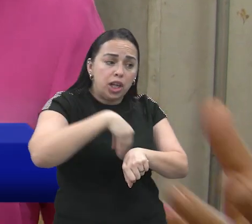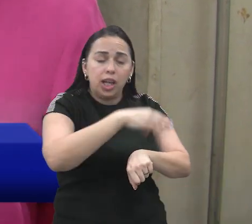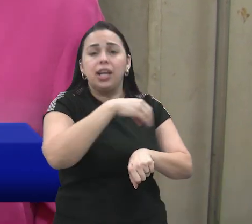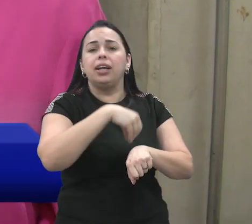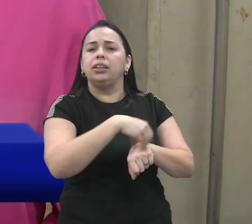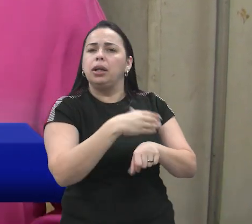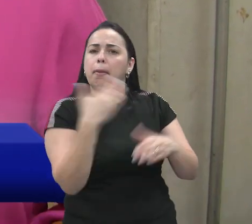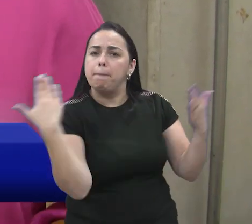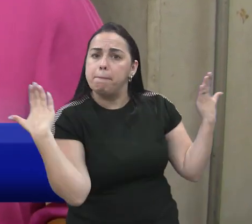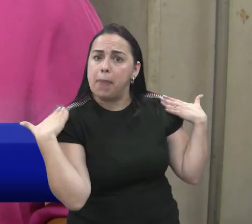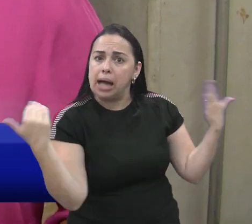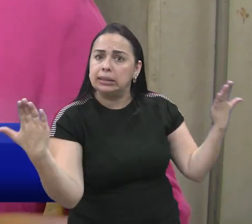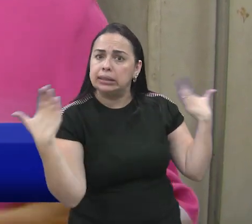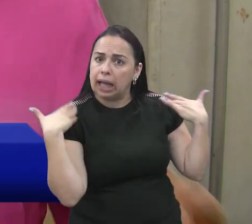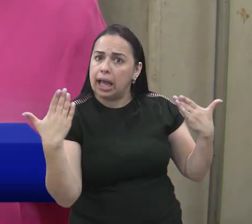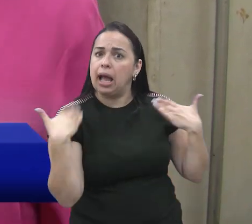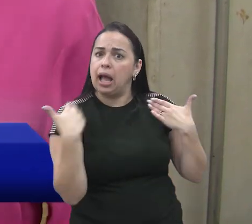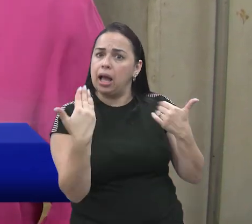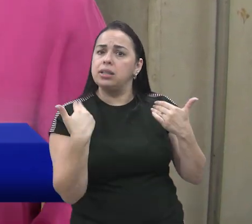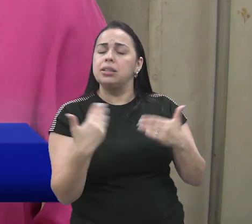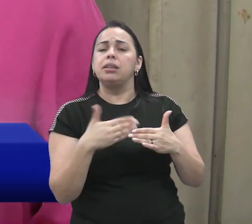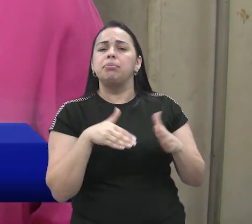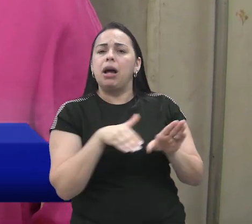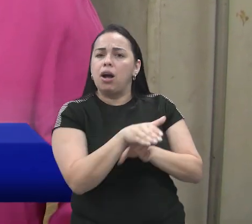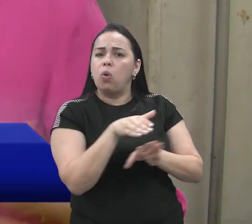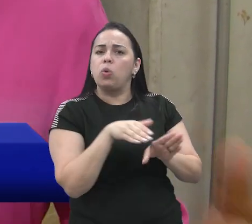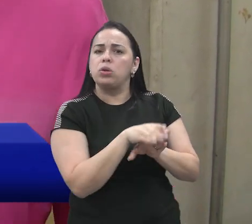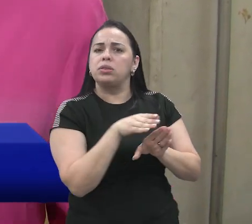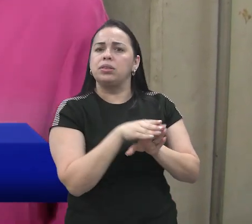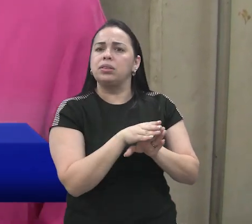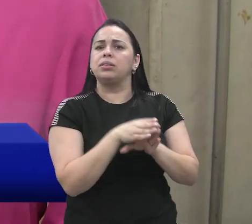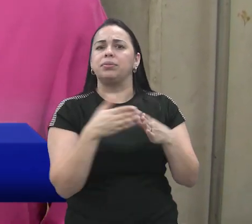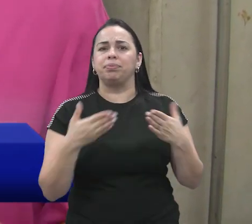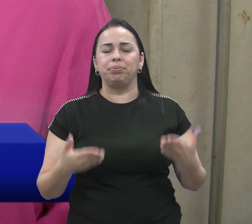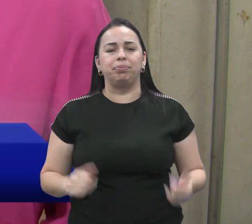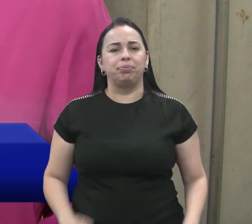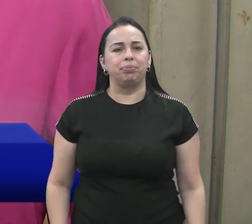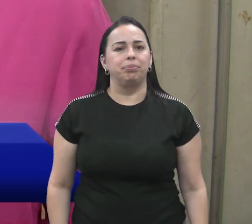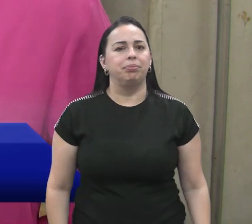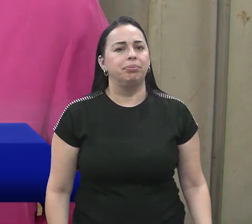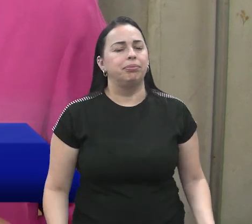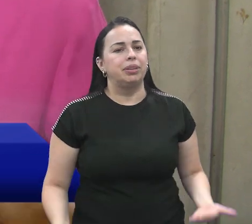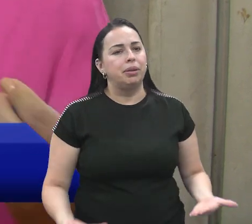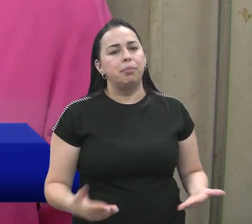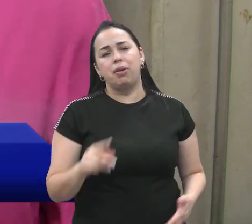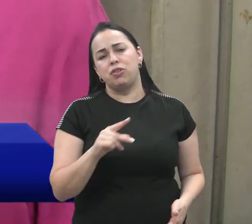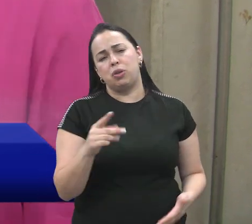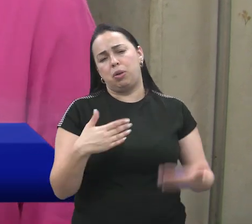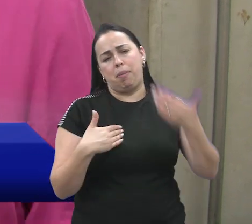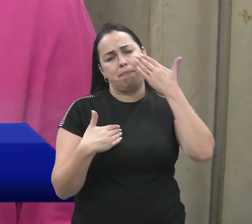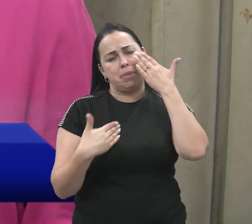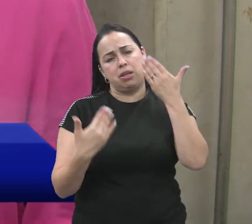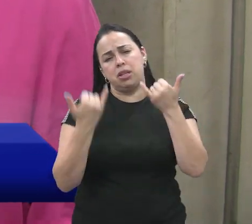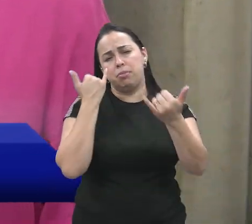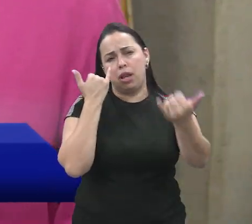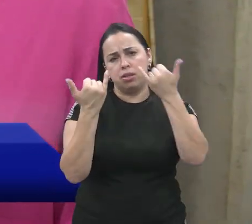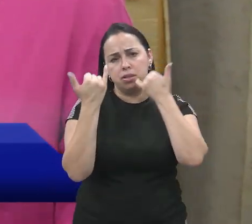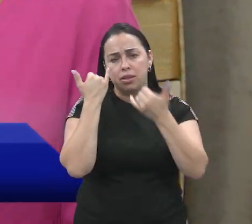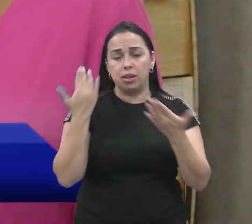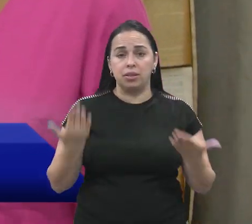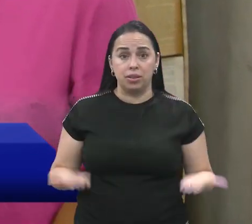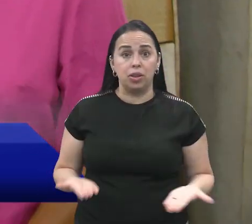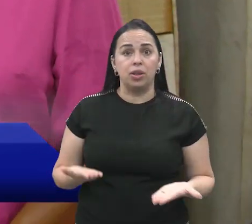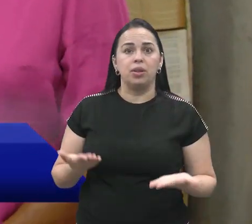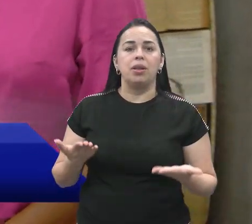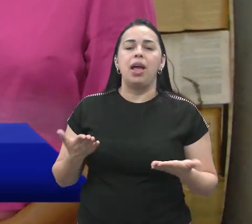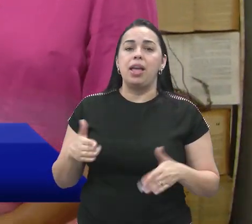a escola pode estar sugerindo isso, propondo esses passeios, né? Orientando a família também em relação a esses aspectos.